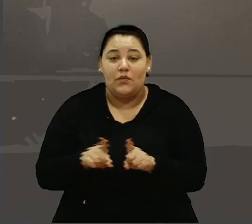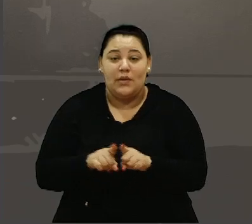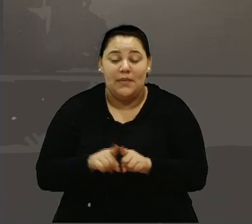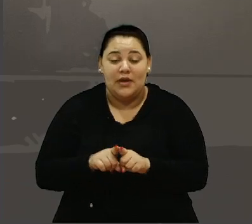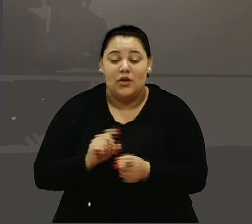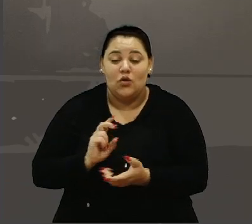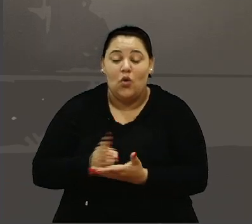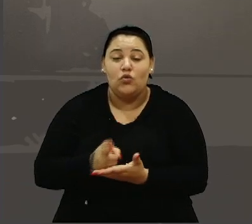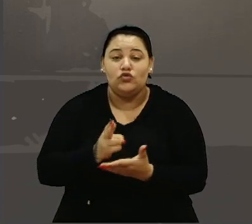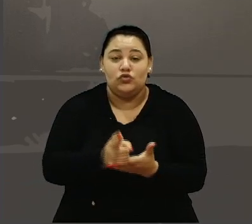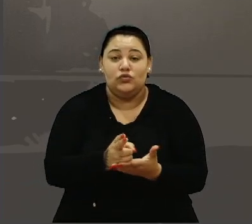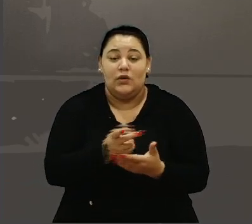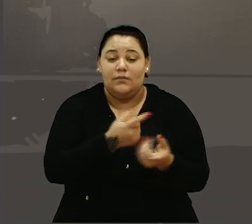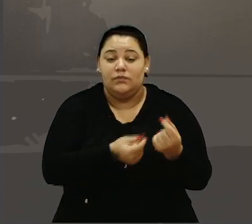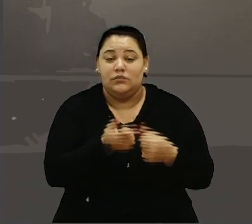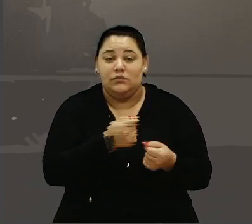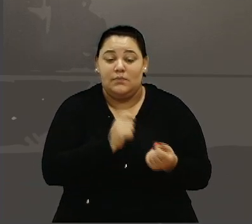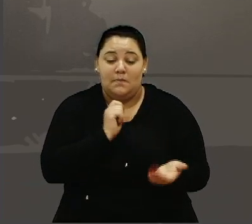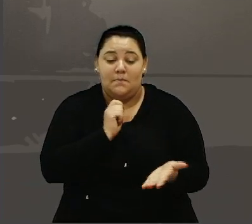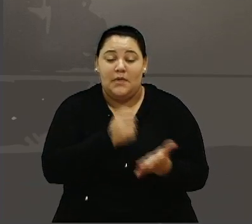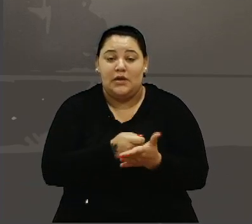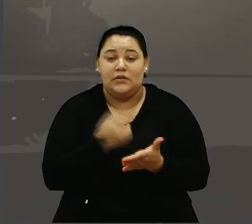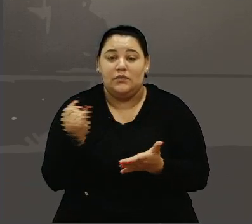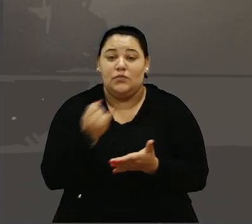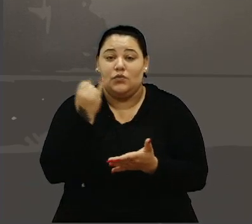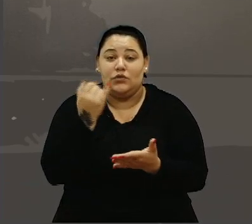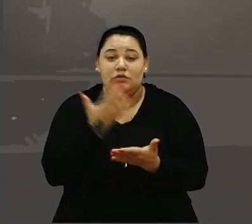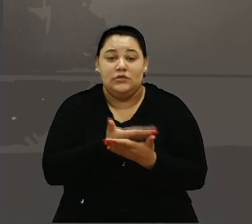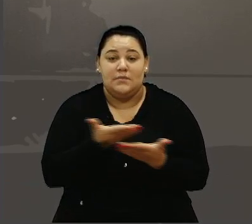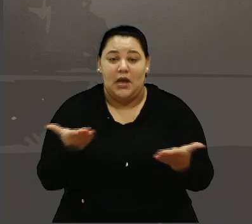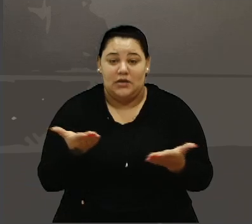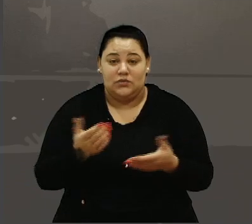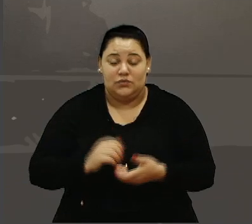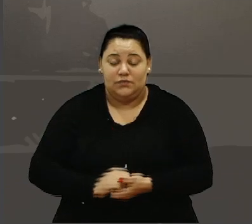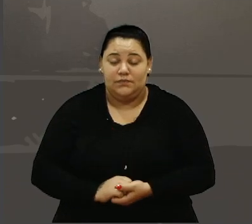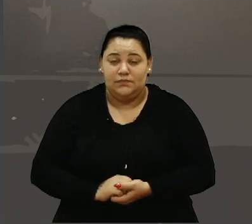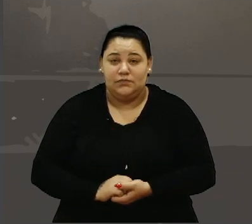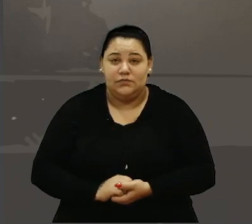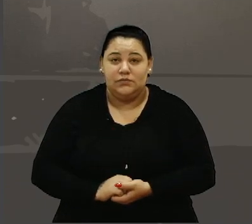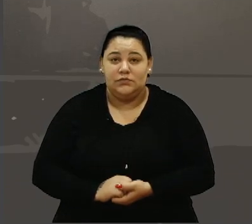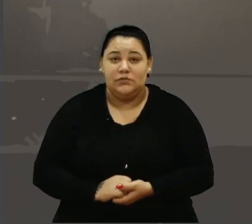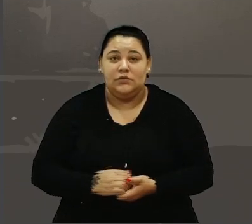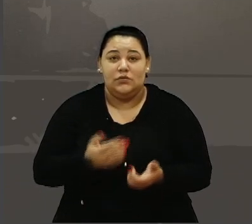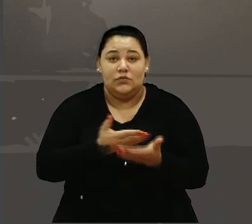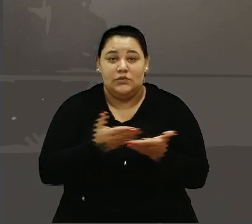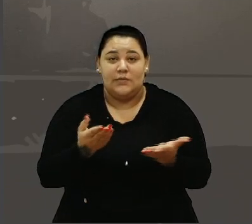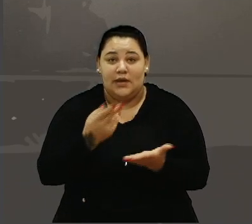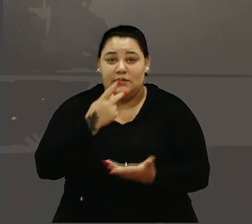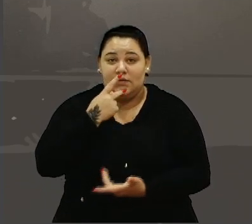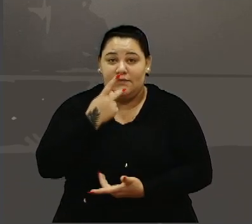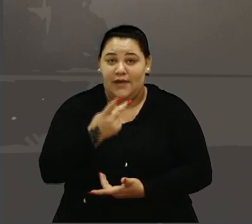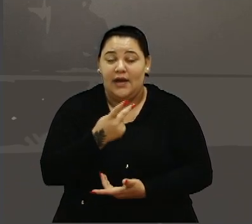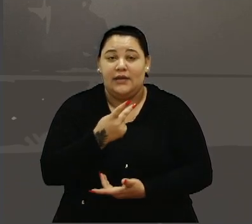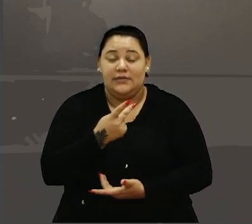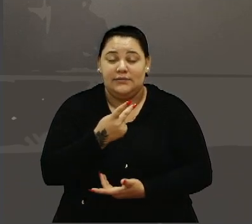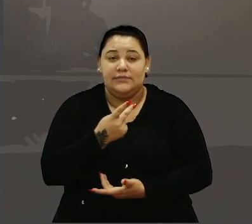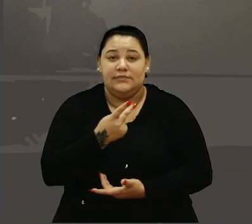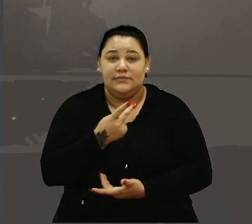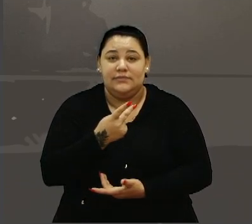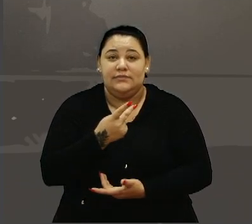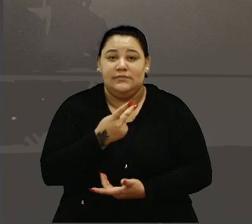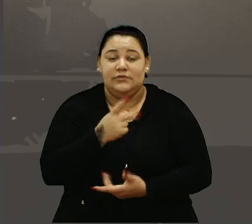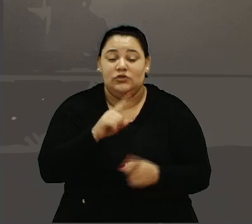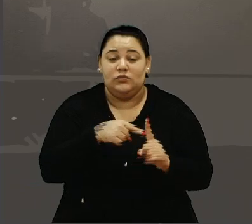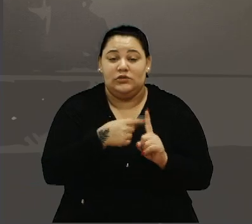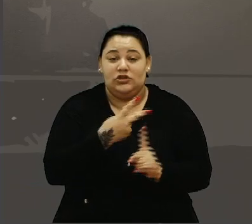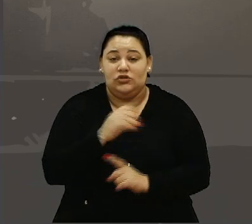continuar financiando esse importante espaço. Um espaço que fala com mais de